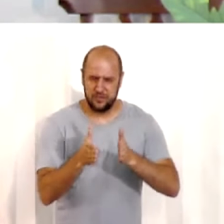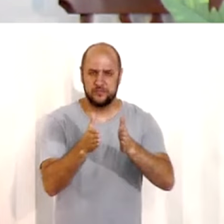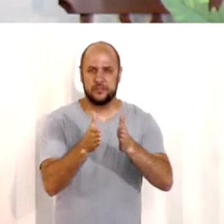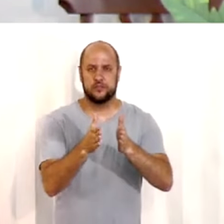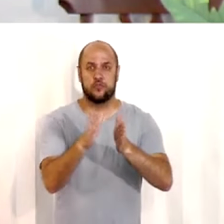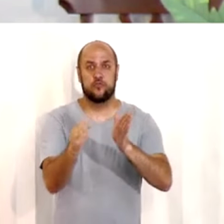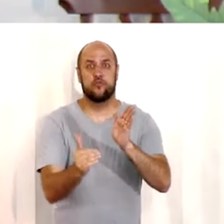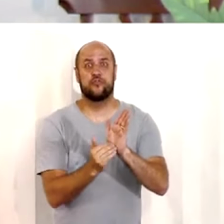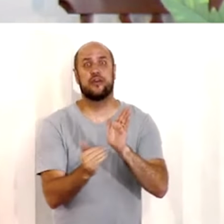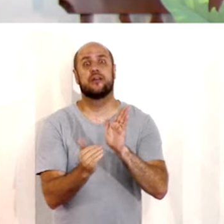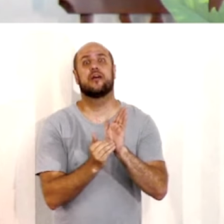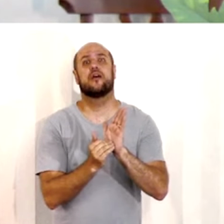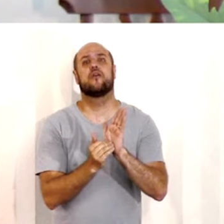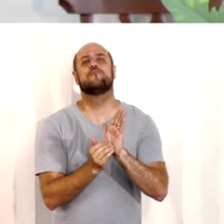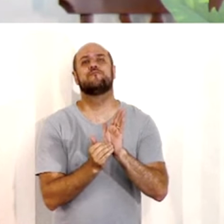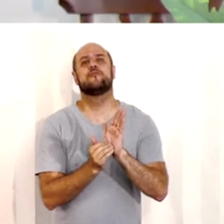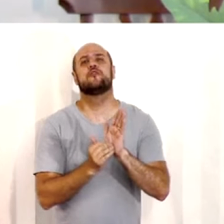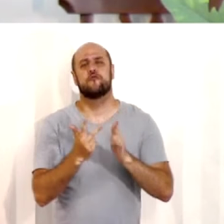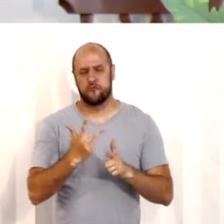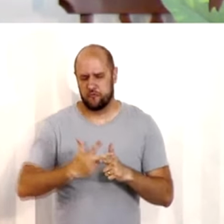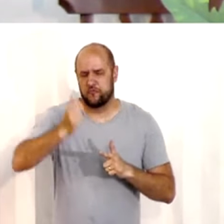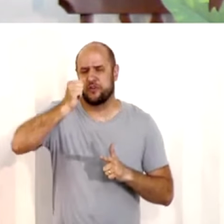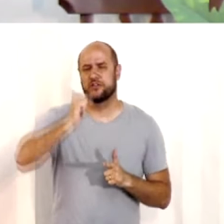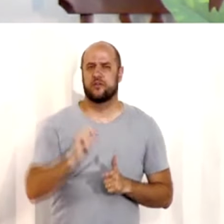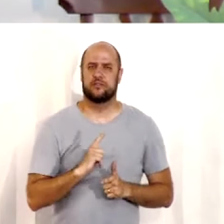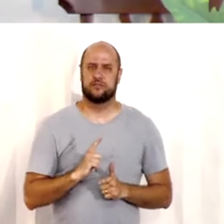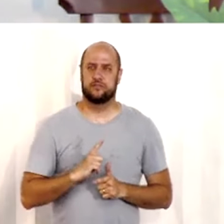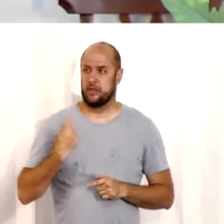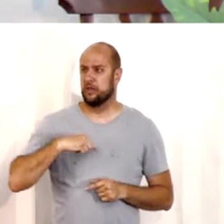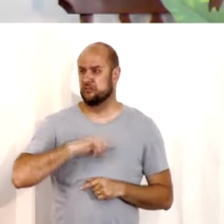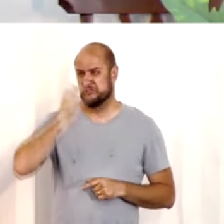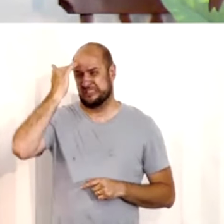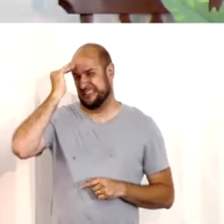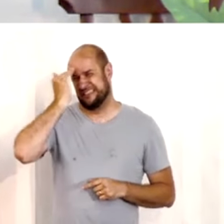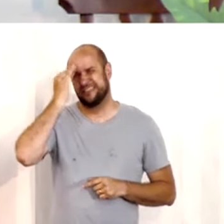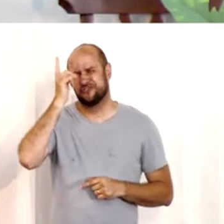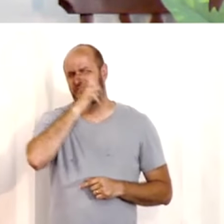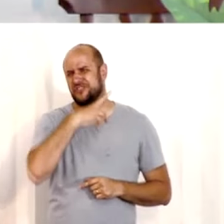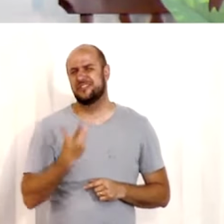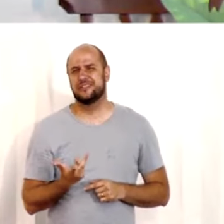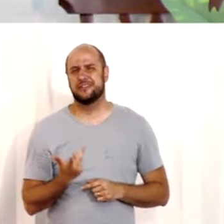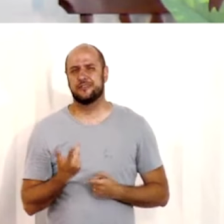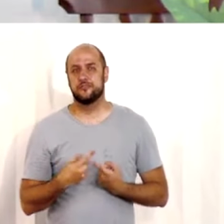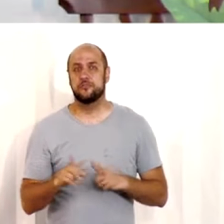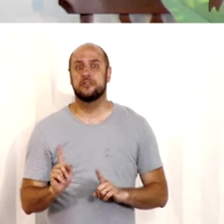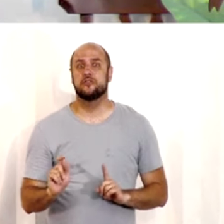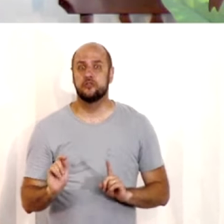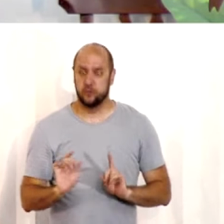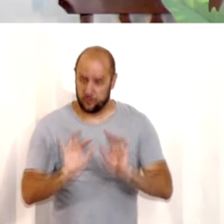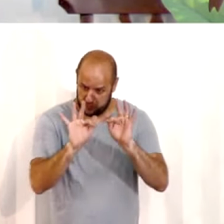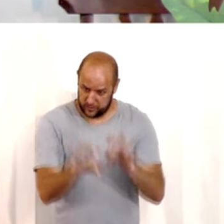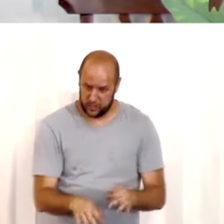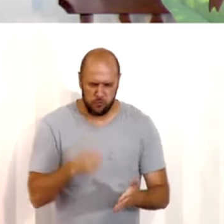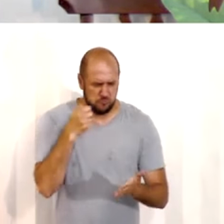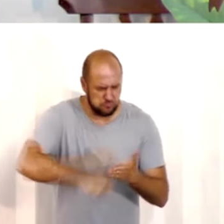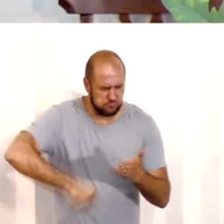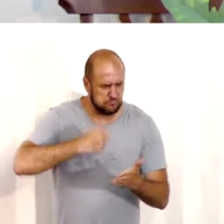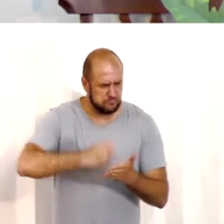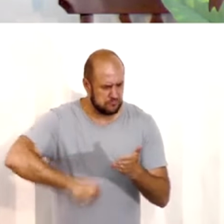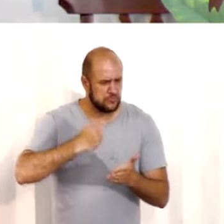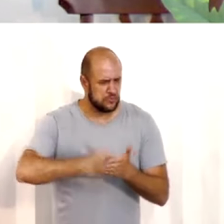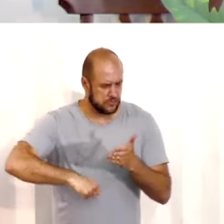difícil até de entender, mas houve uma recompensa para Jó no final da sua perseverança. Amigos diziam: